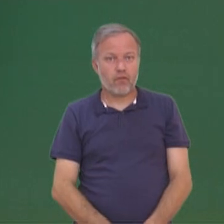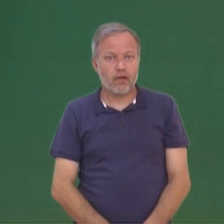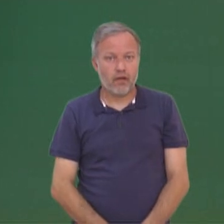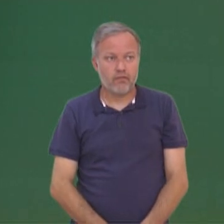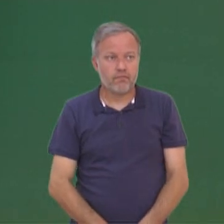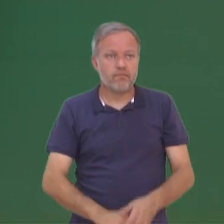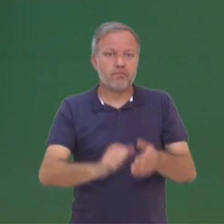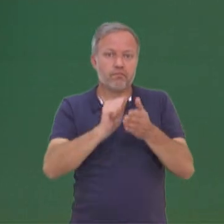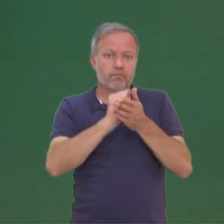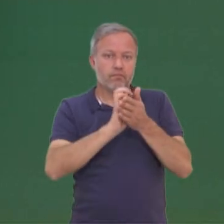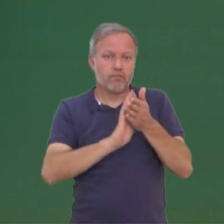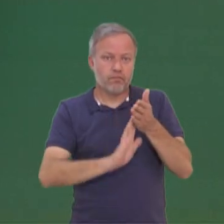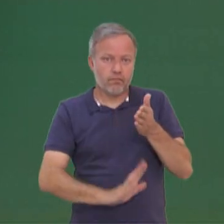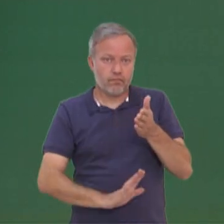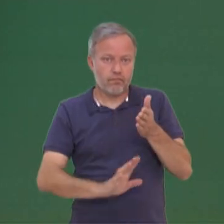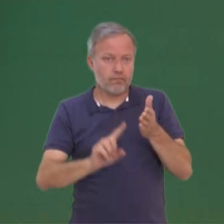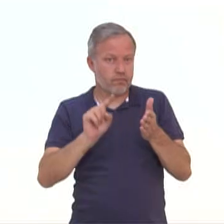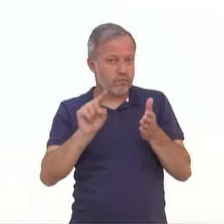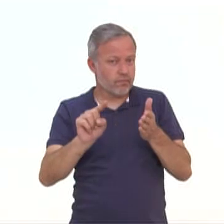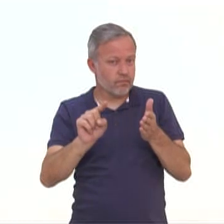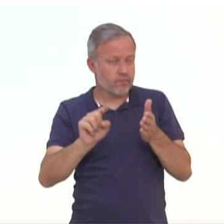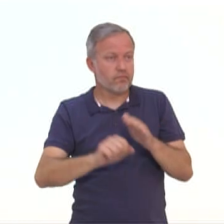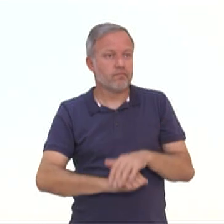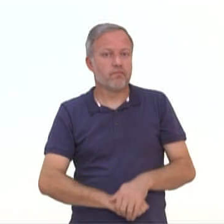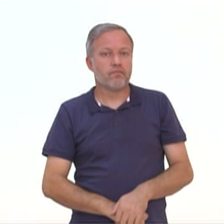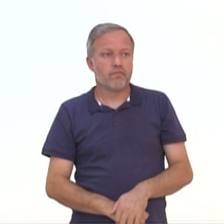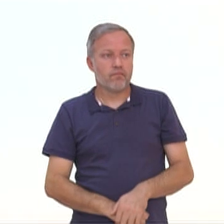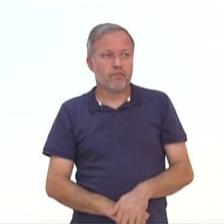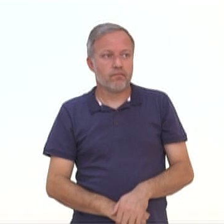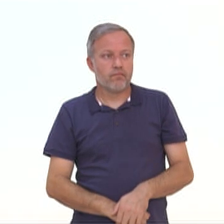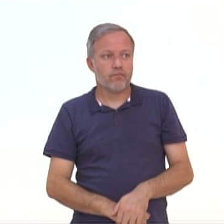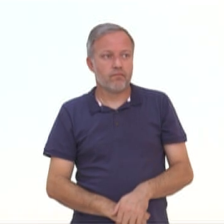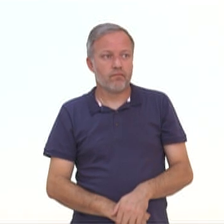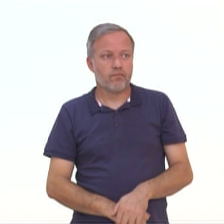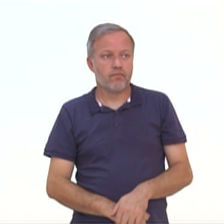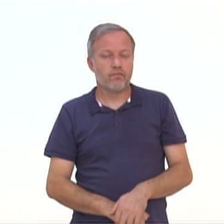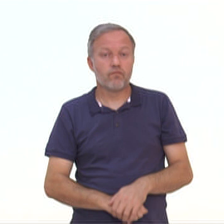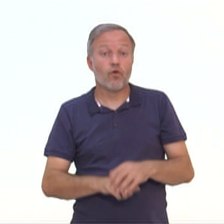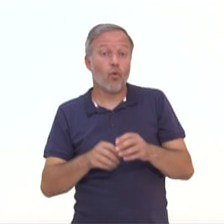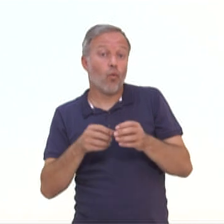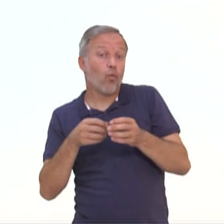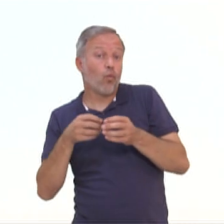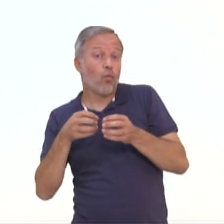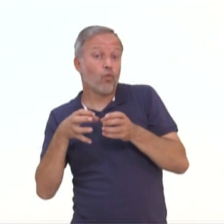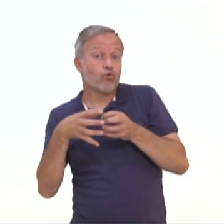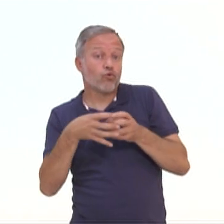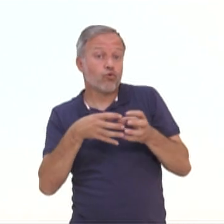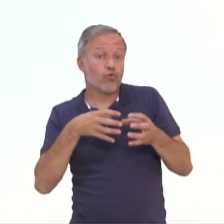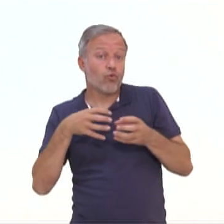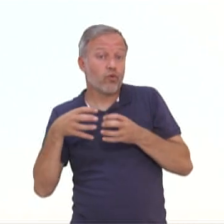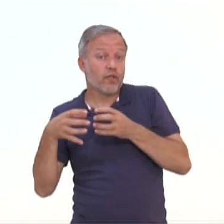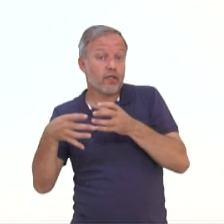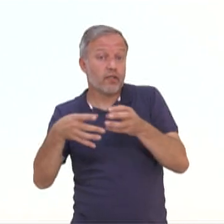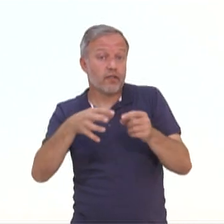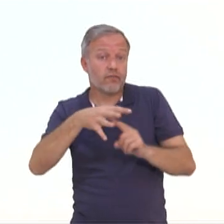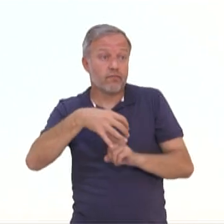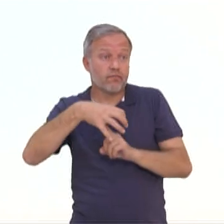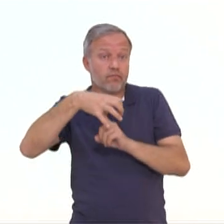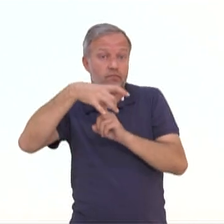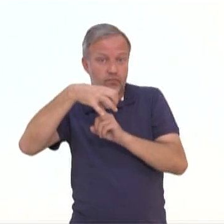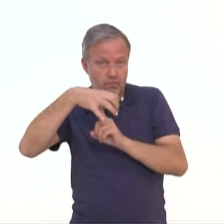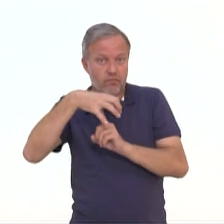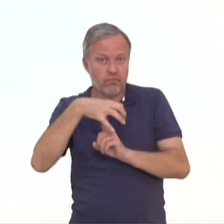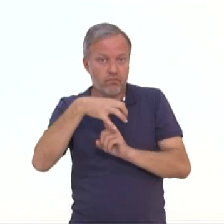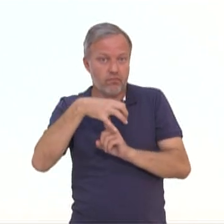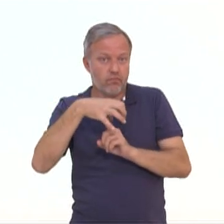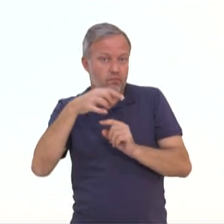Mais um exercício para vocês. Presta atenção no texto. Os organismos conhecidos atualmente como fungos já foram considerados plantas. Aponta